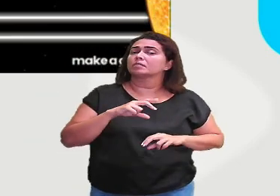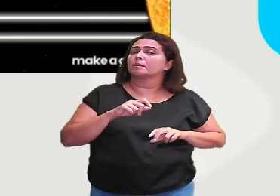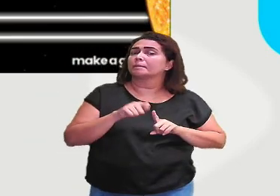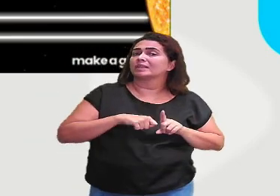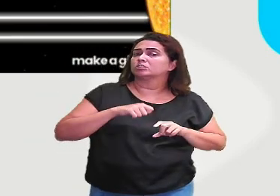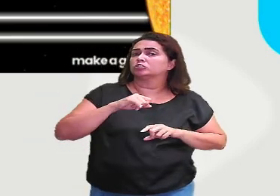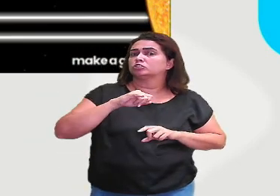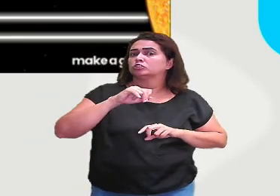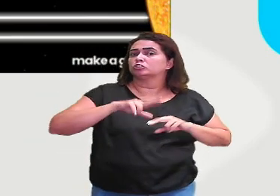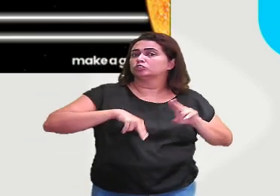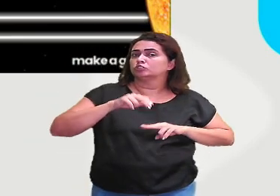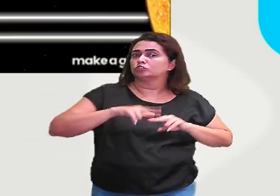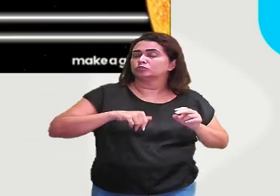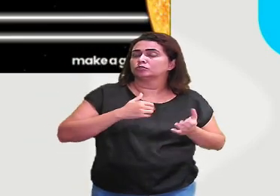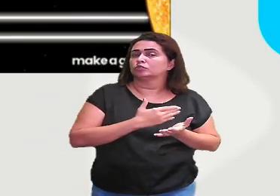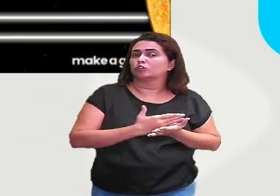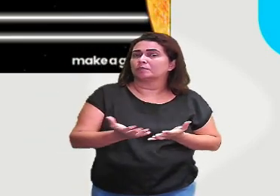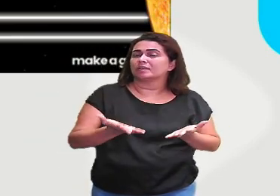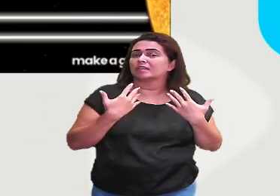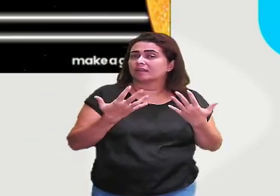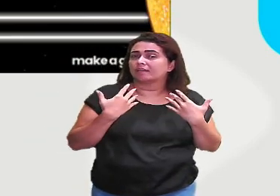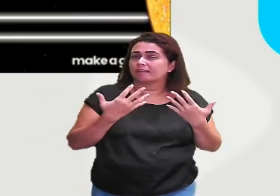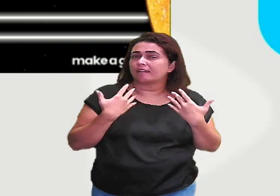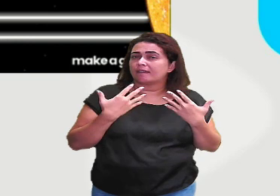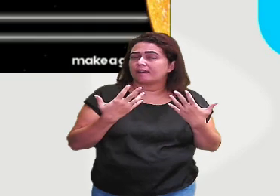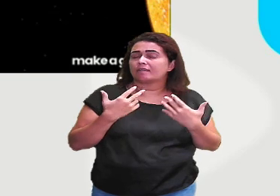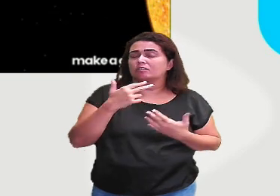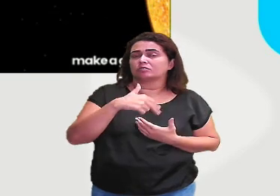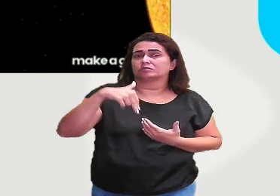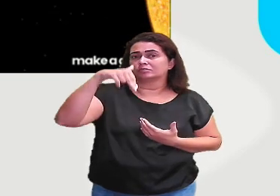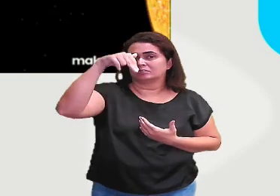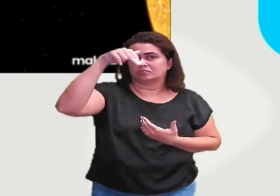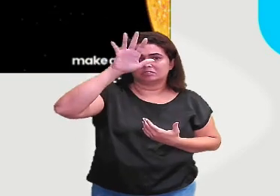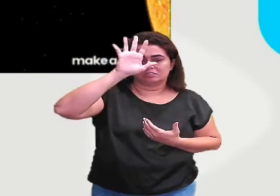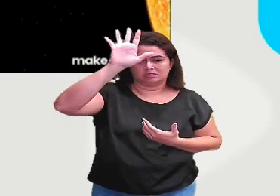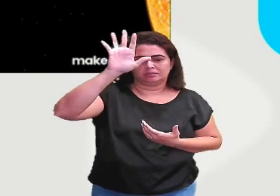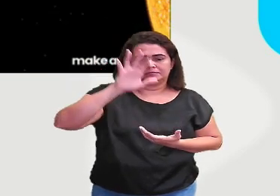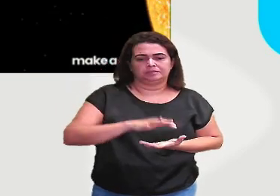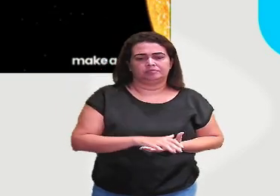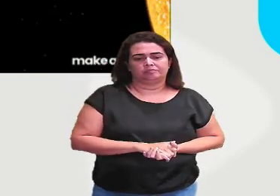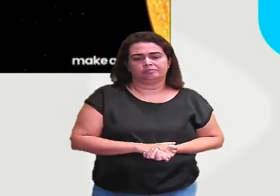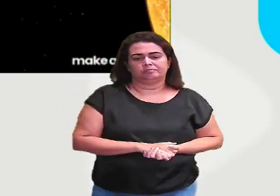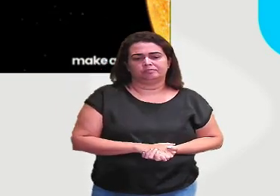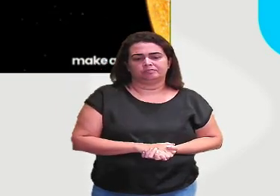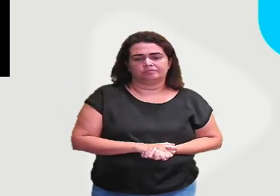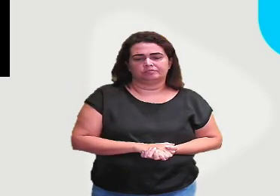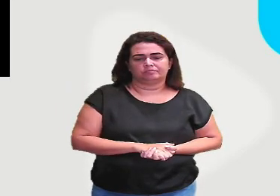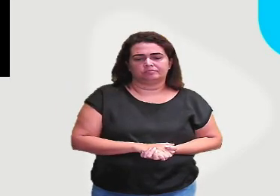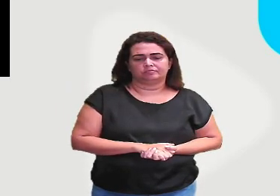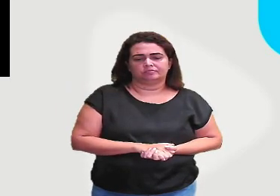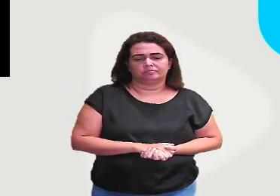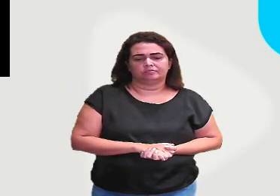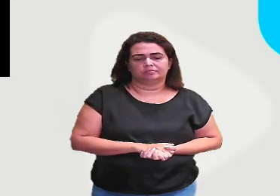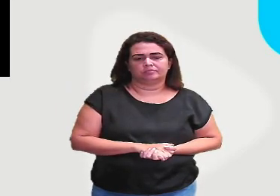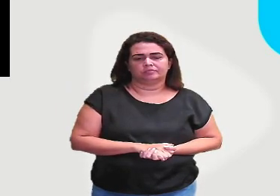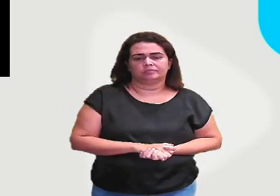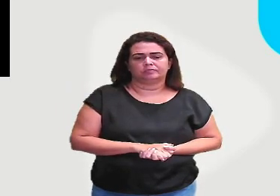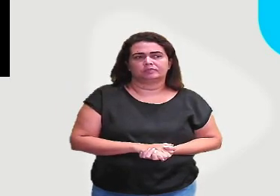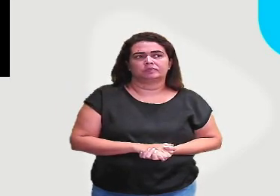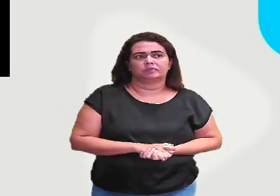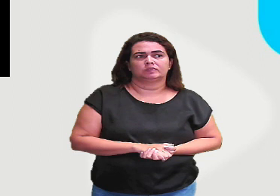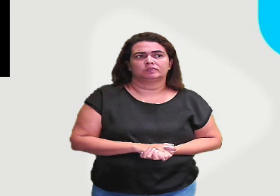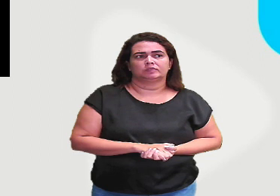que marca o início do verão lá do hemisfério norte, certo? Então, dando